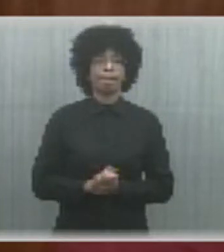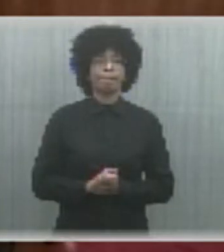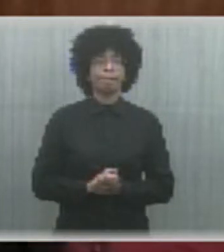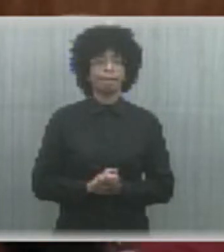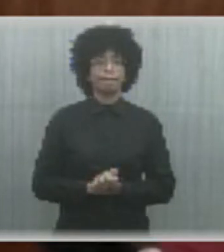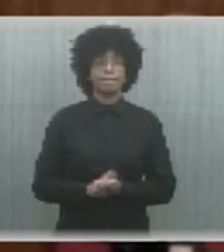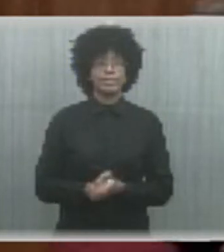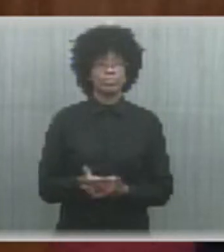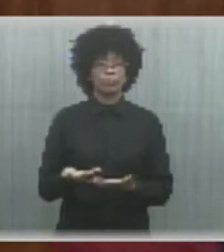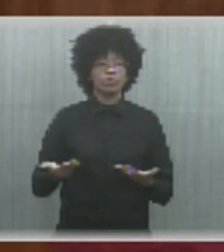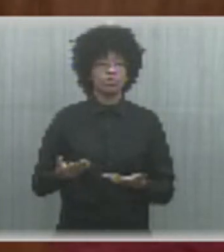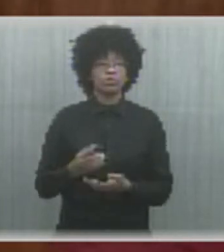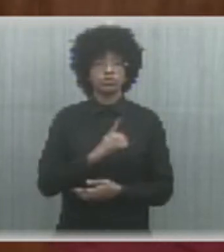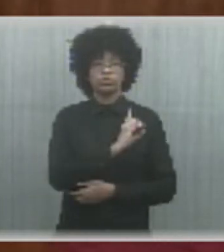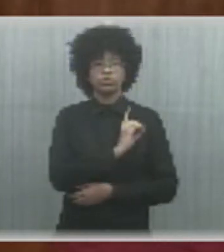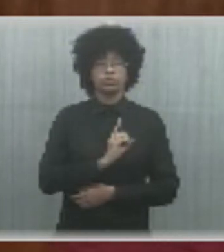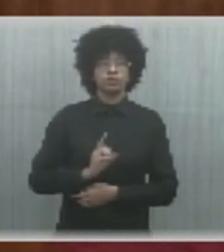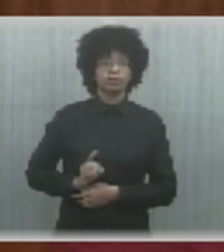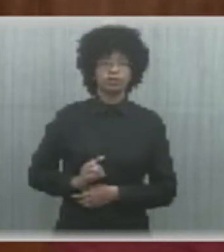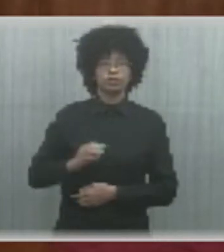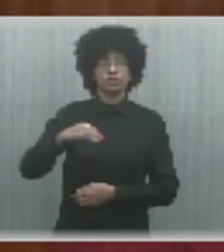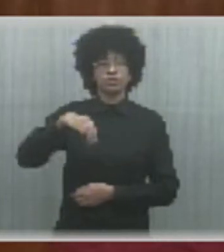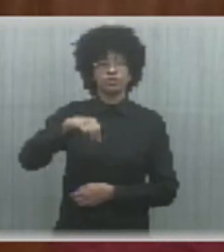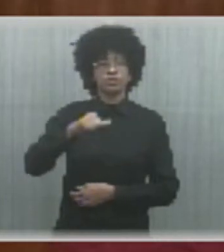Com a palavra agora o deputado Marden Menezes.